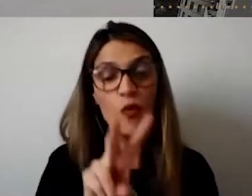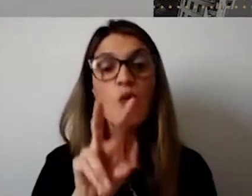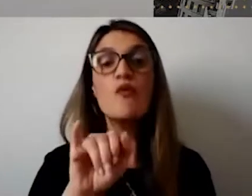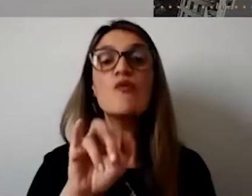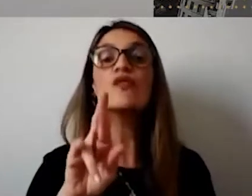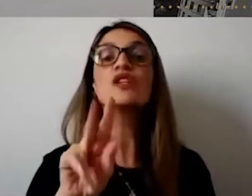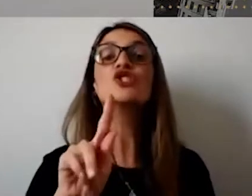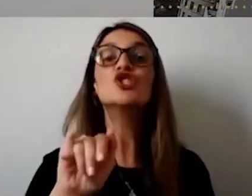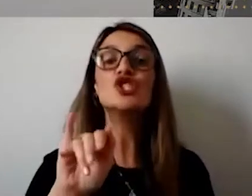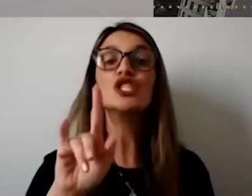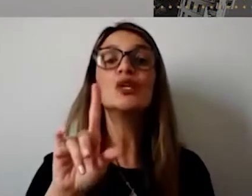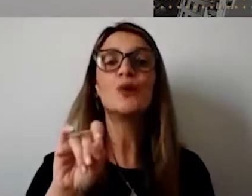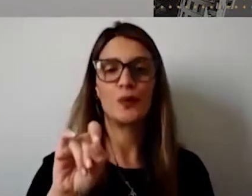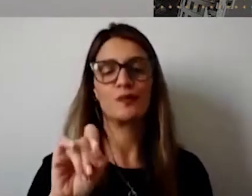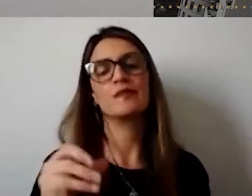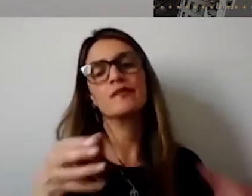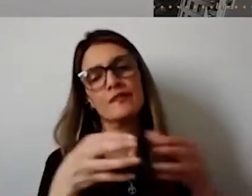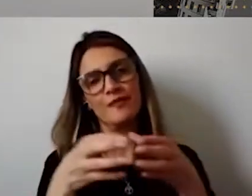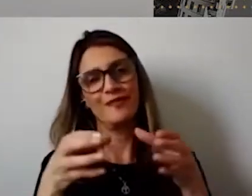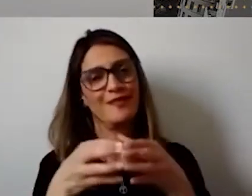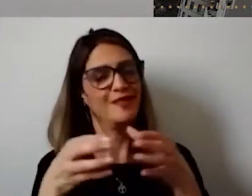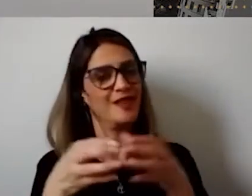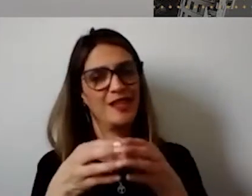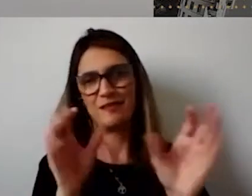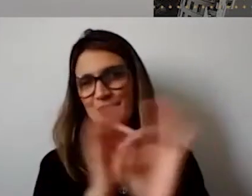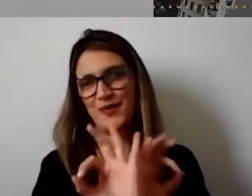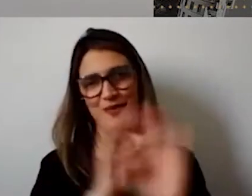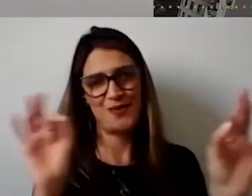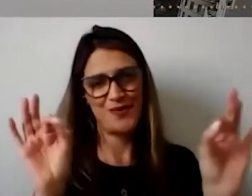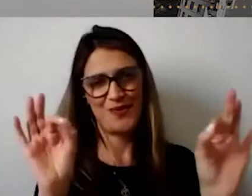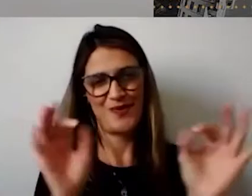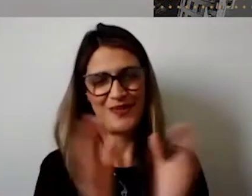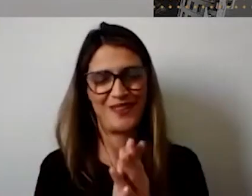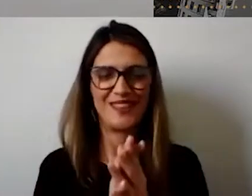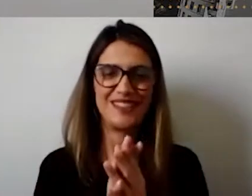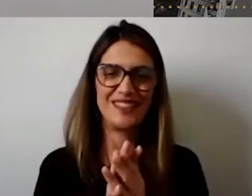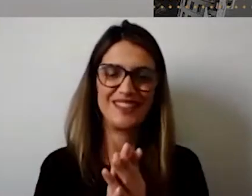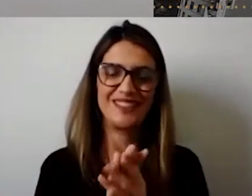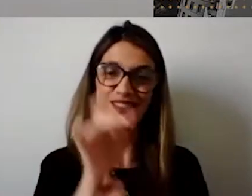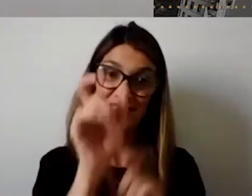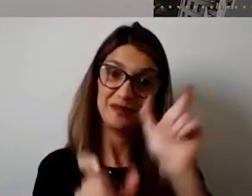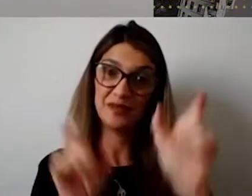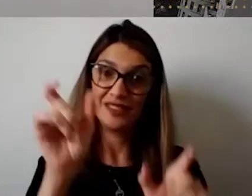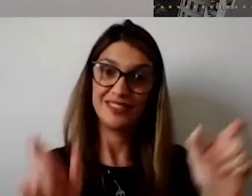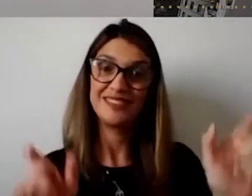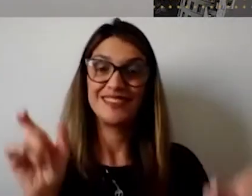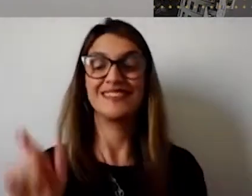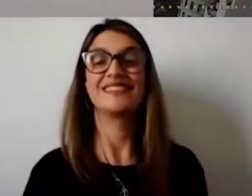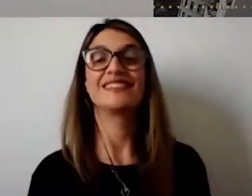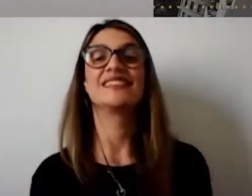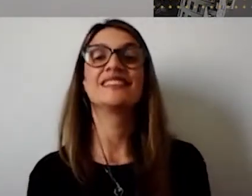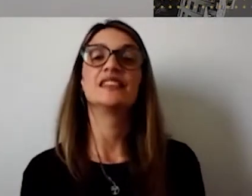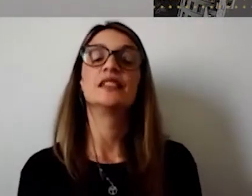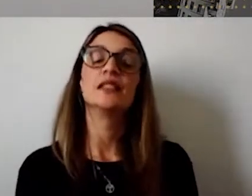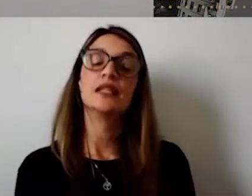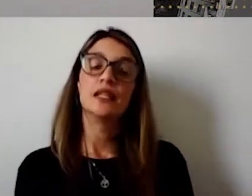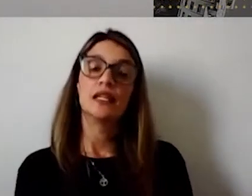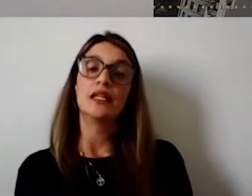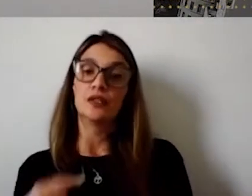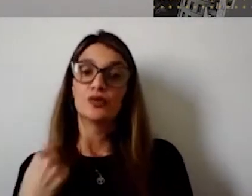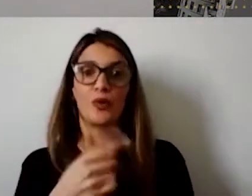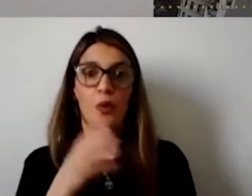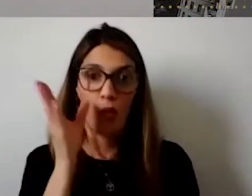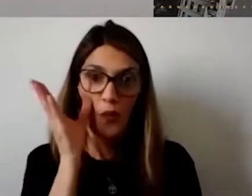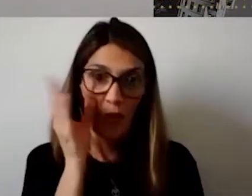essa equipe aqui é uma turma muito boa de gente, o Caco, a Giovana. E a gente está curiosíssimo